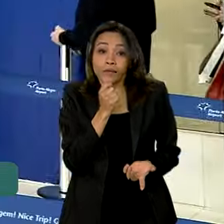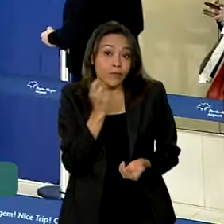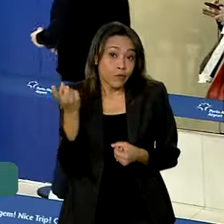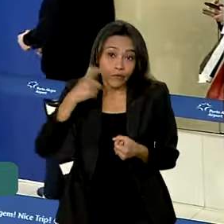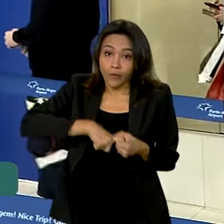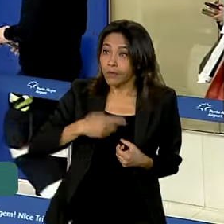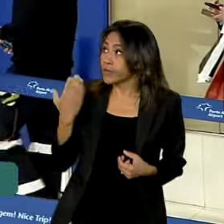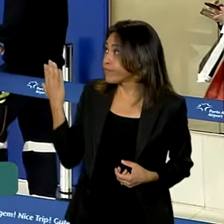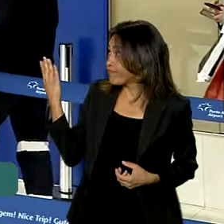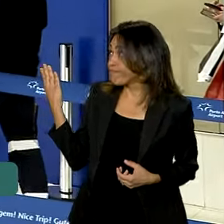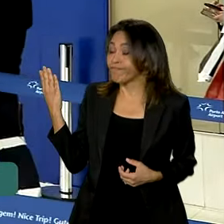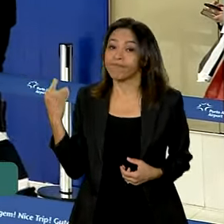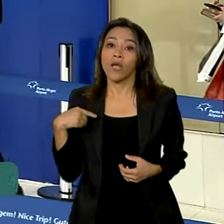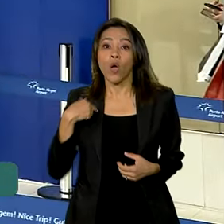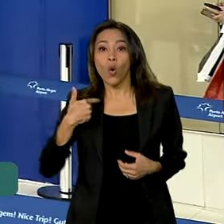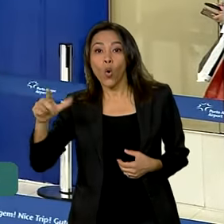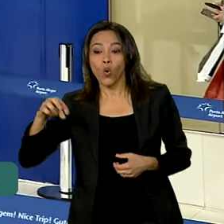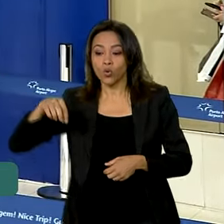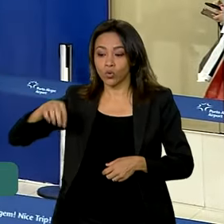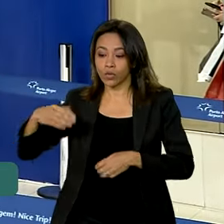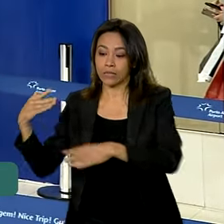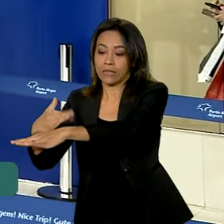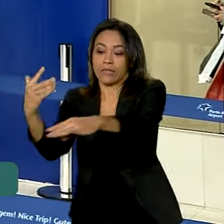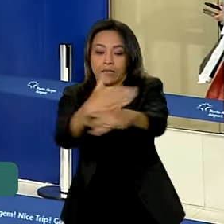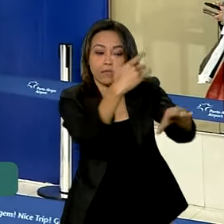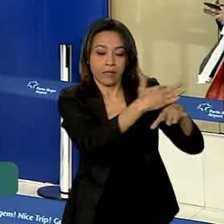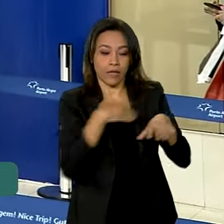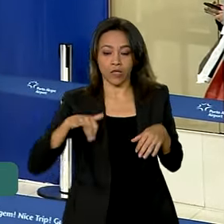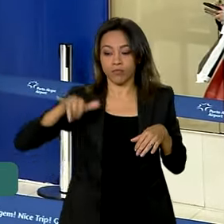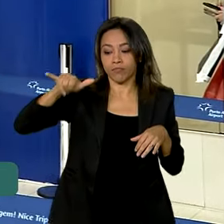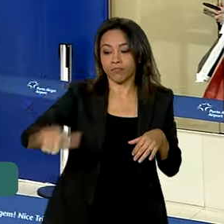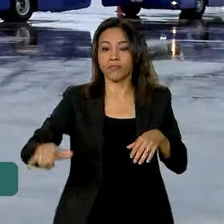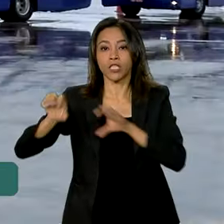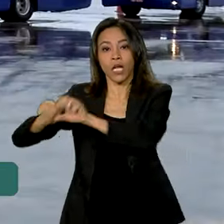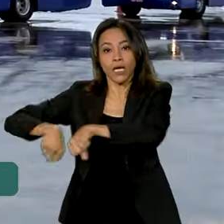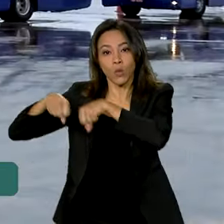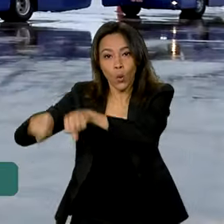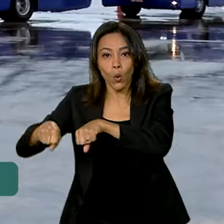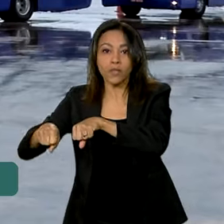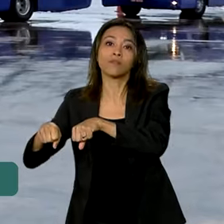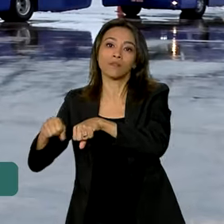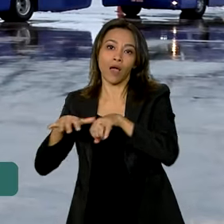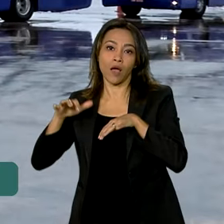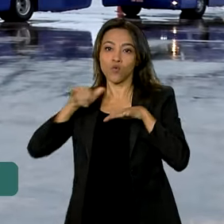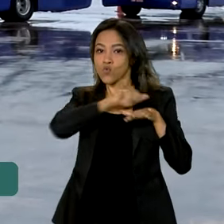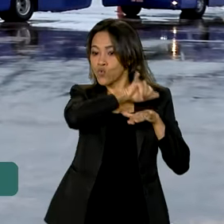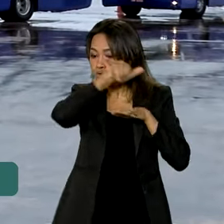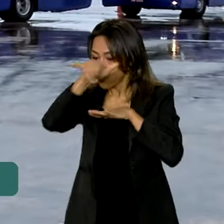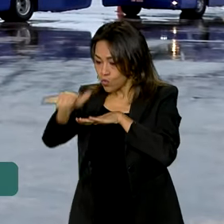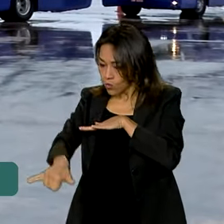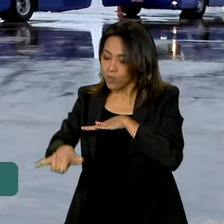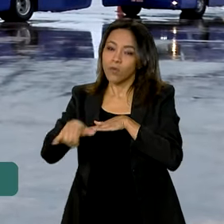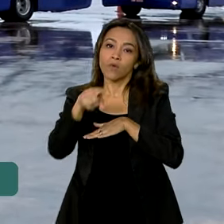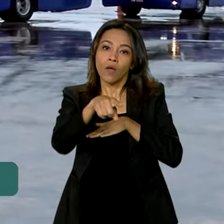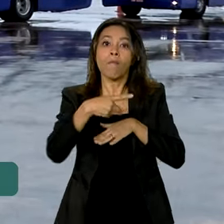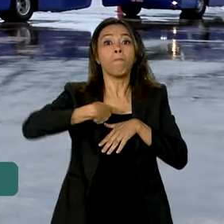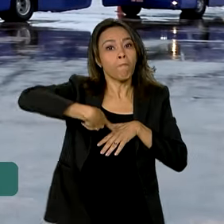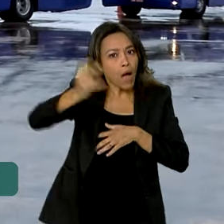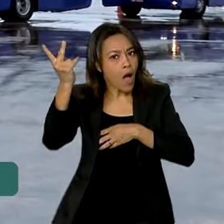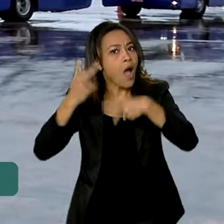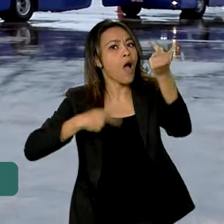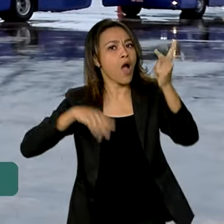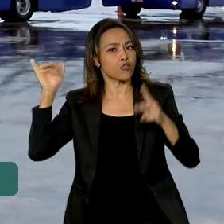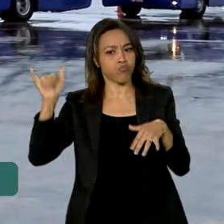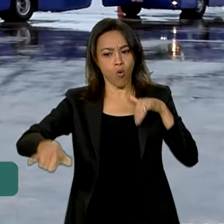operar, aeroportos regionais estão recebendo voos comerciais, como o de Canoas. O governo e a ANAC avaliam levar mais voos